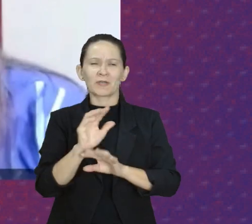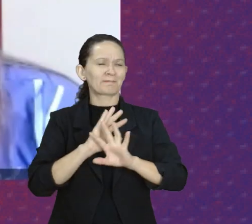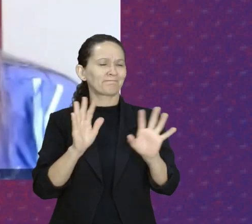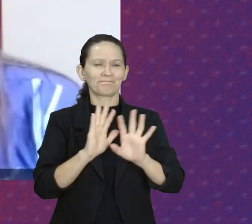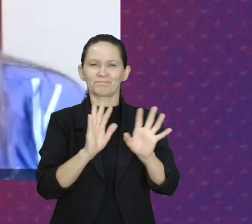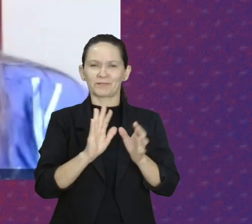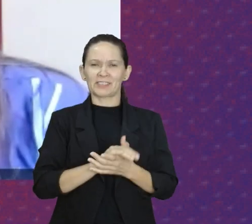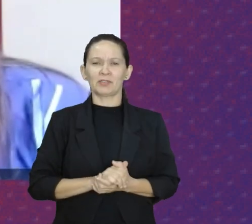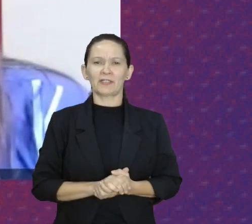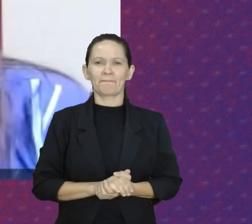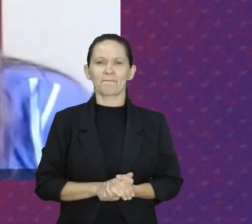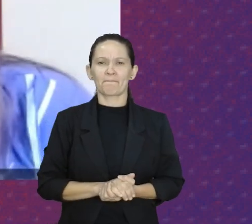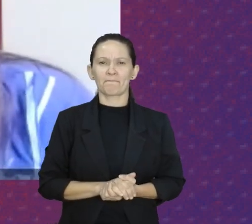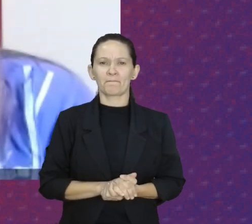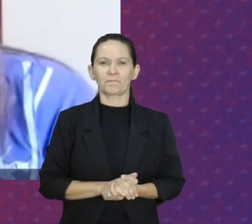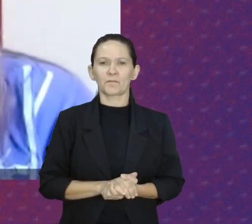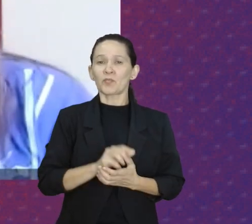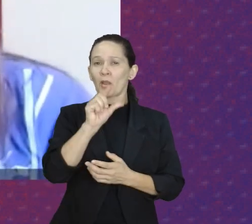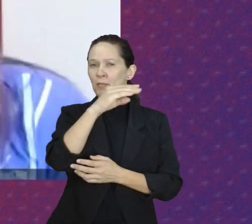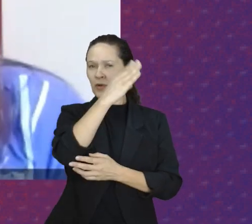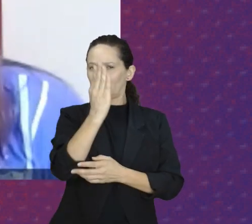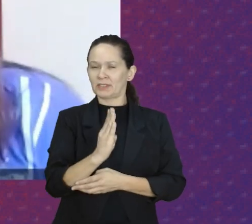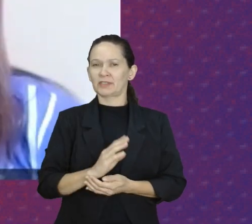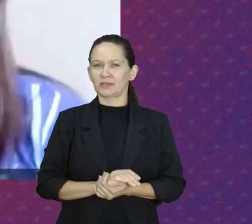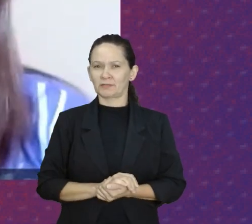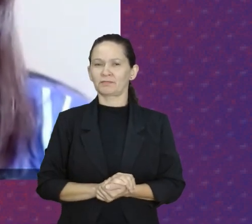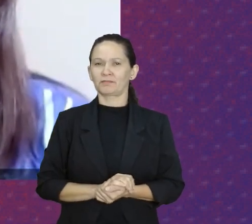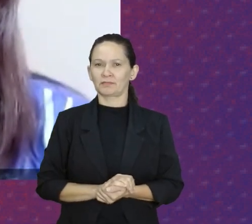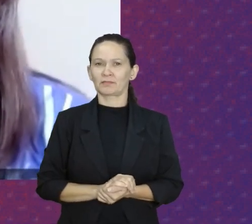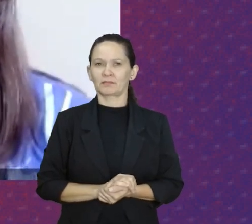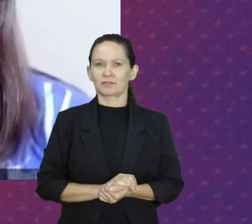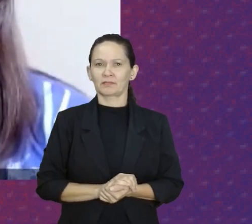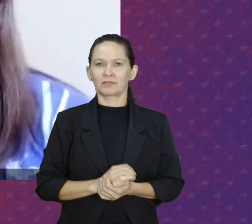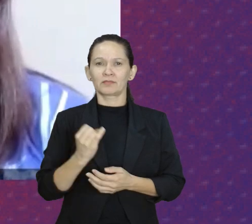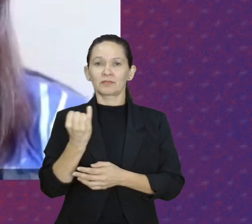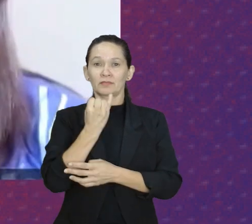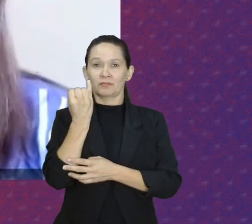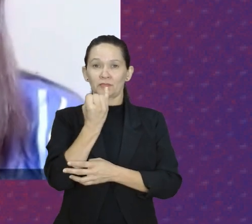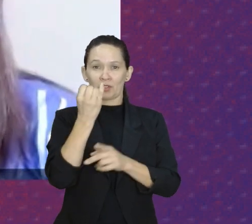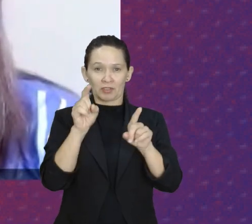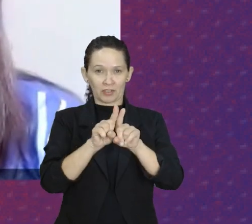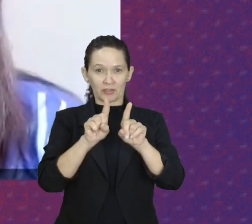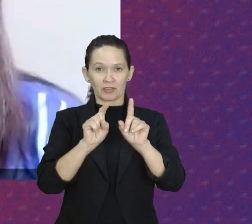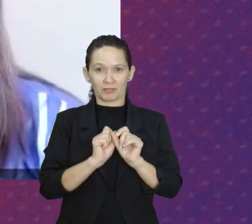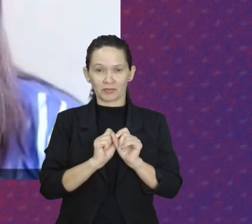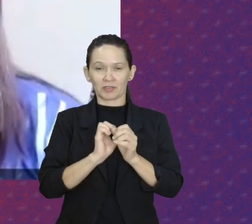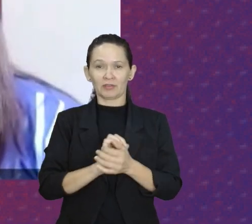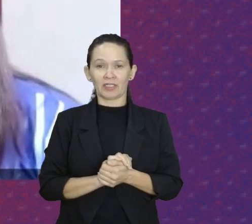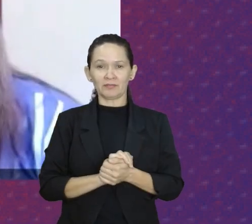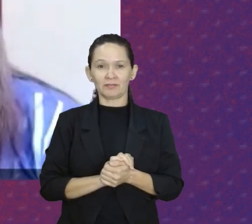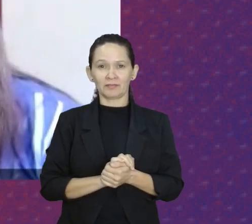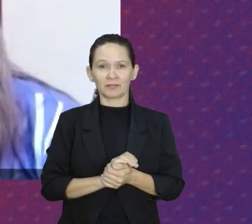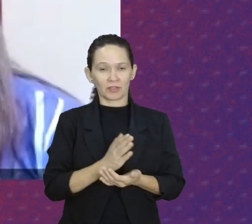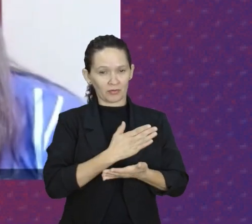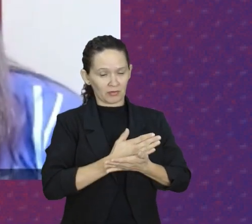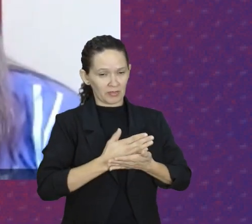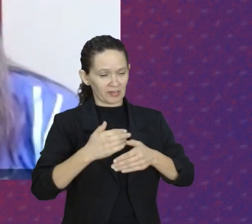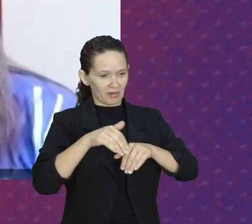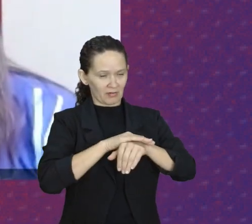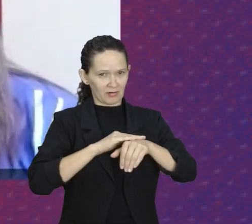né, no Brasil. E aí uma questão importante da gente pensar,